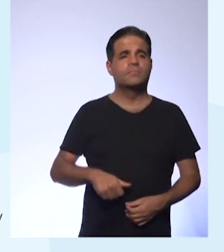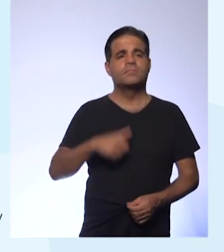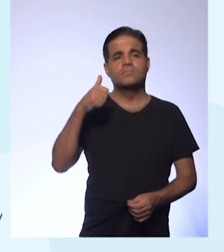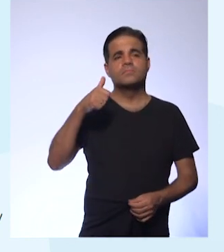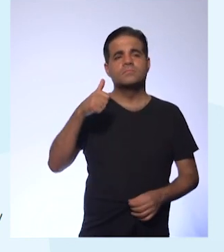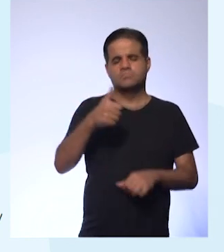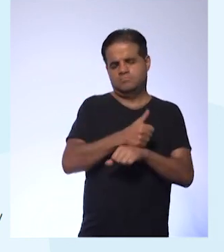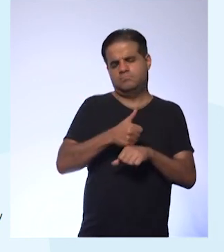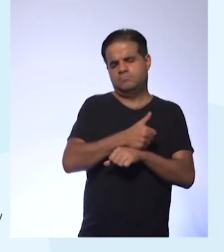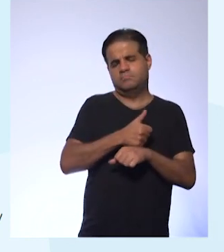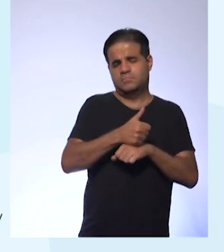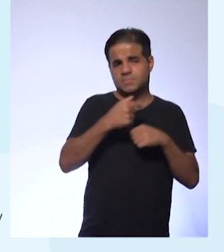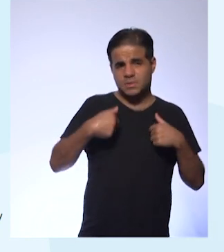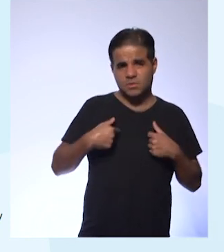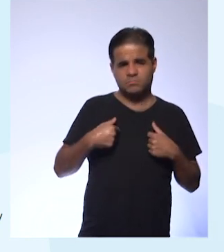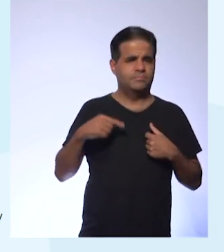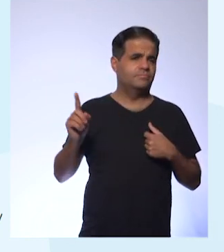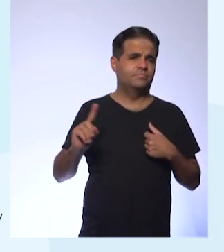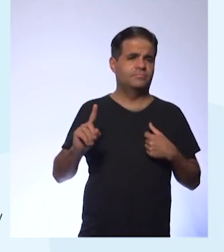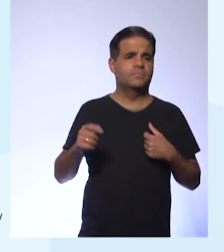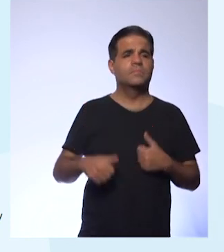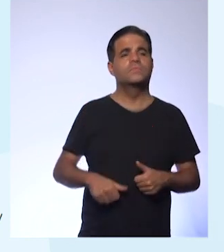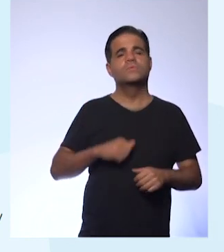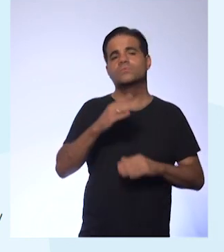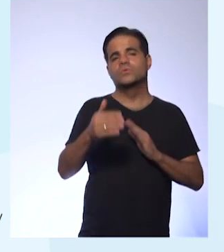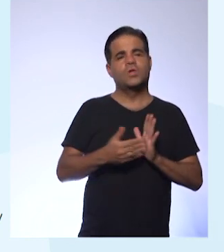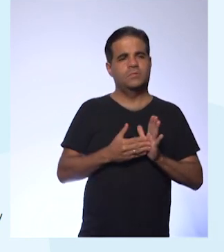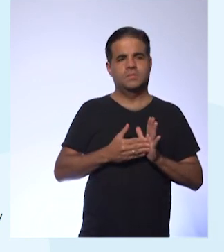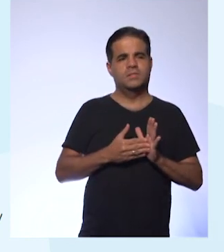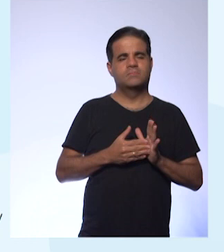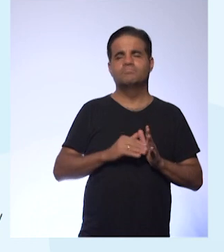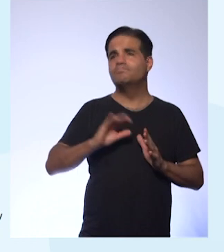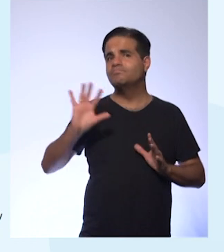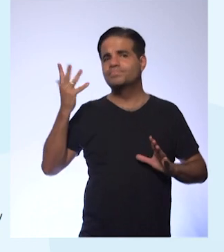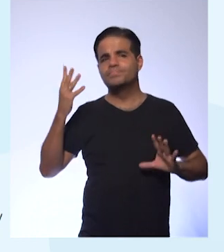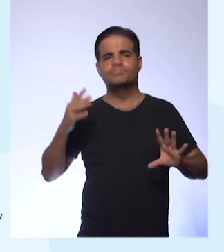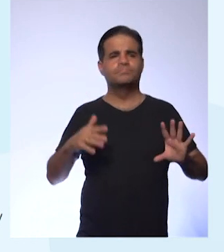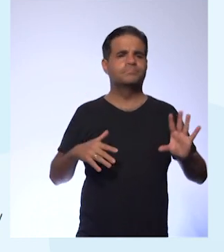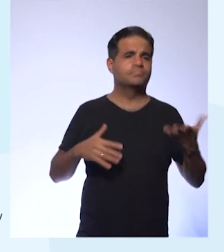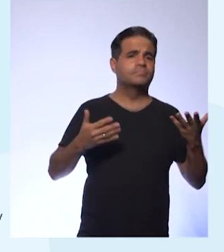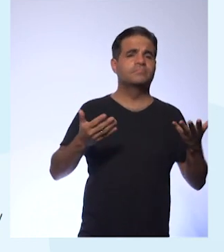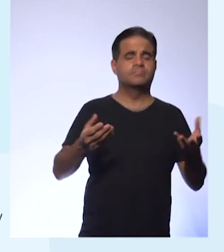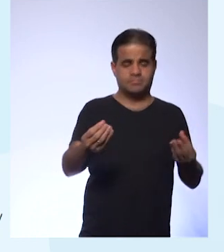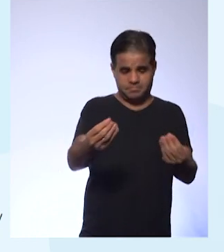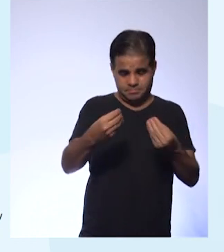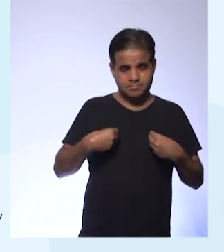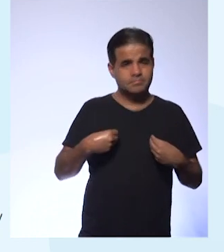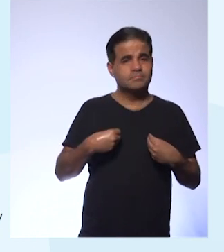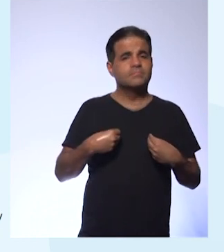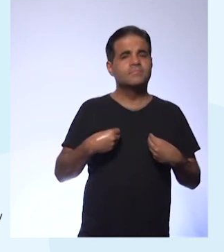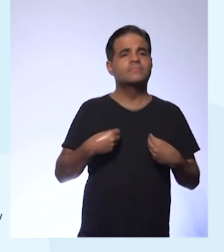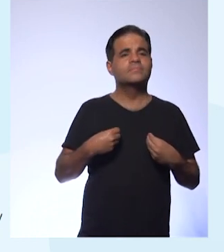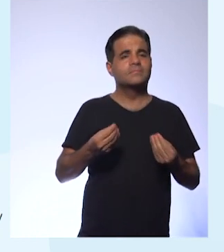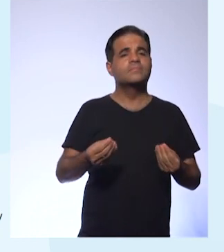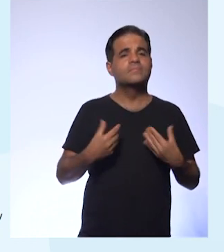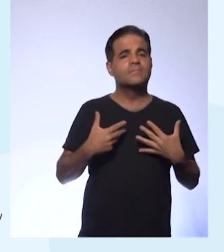melhor profissional, mas sou todas nas circunstâncias que me atribuem.